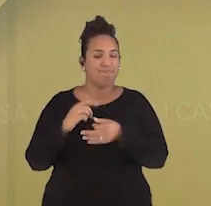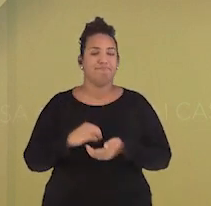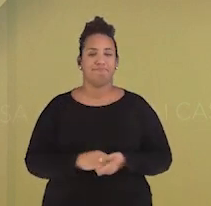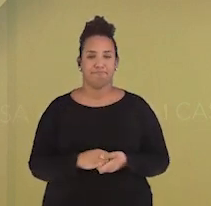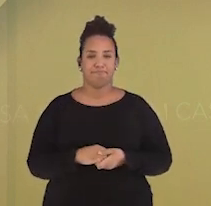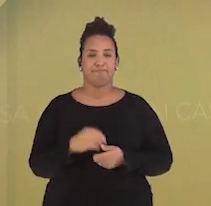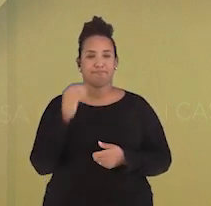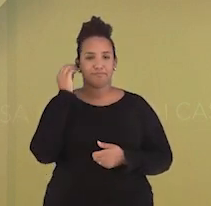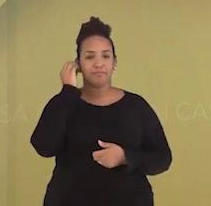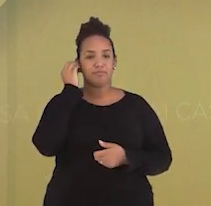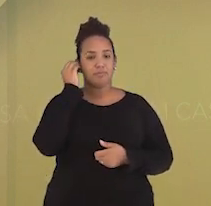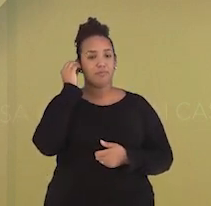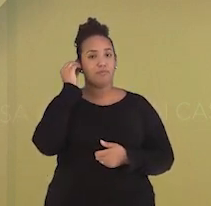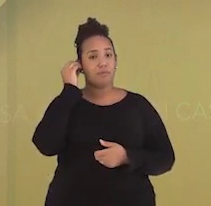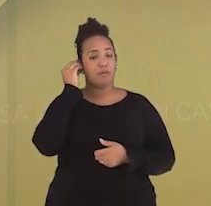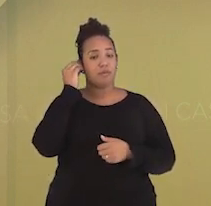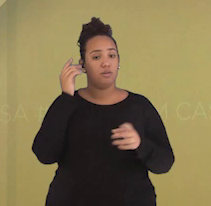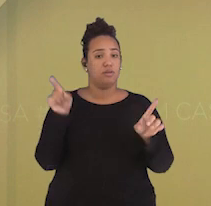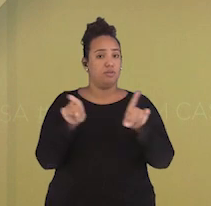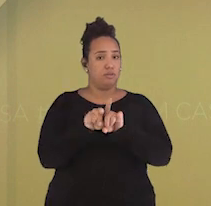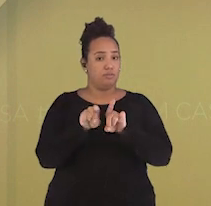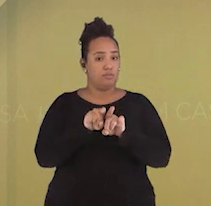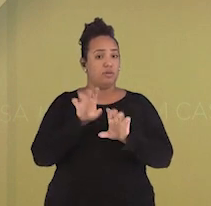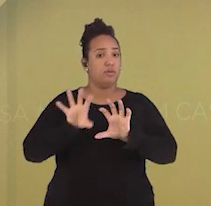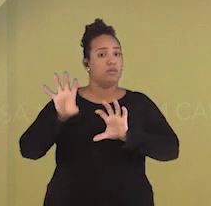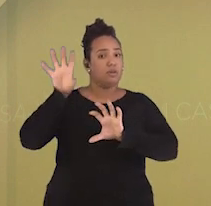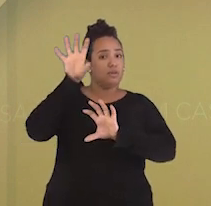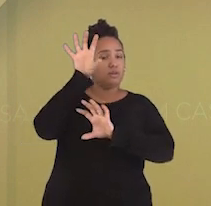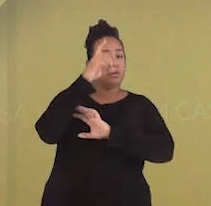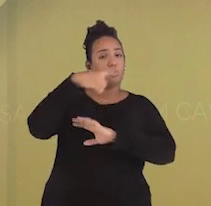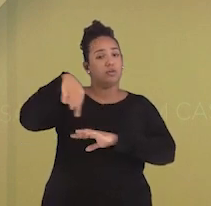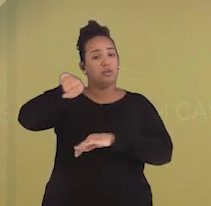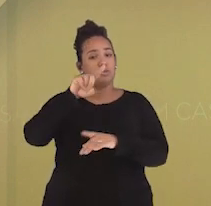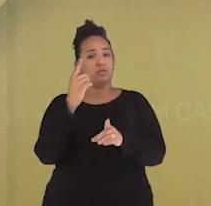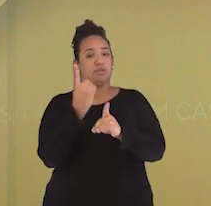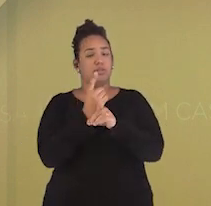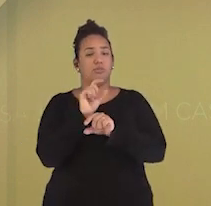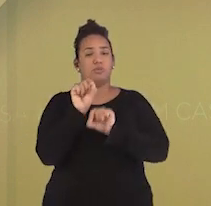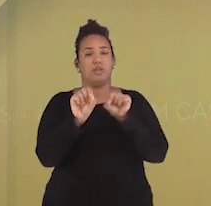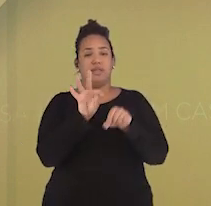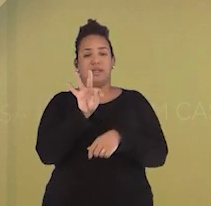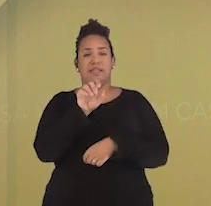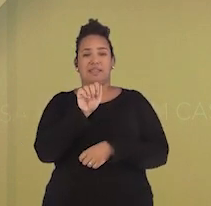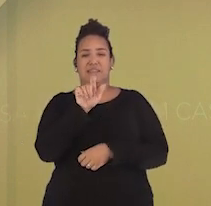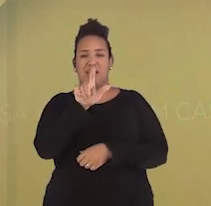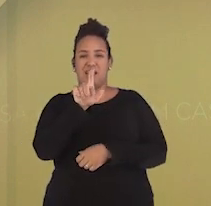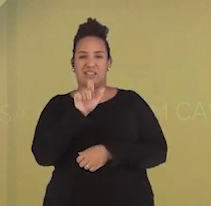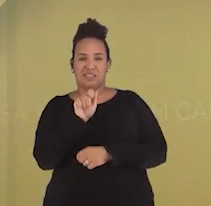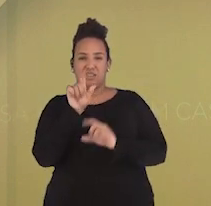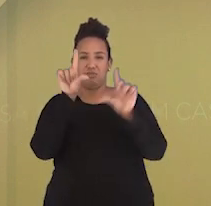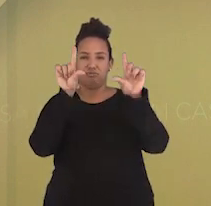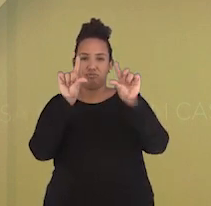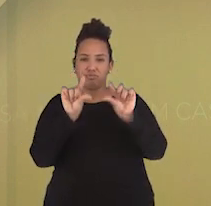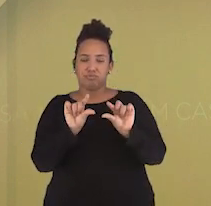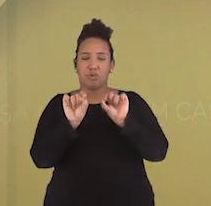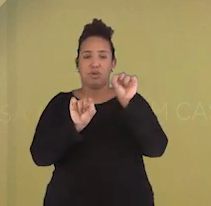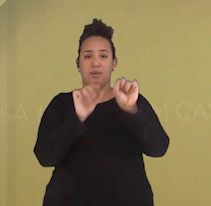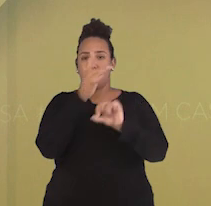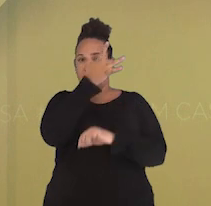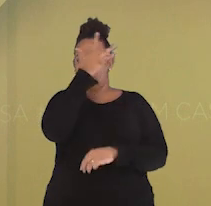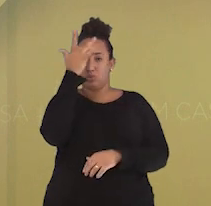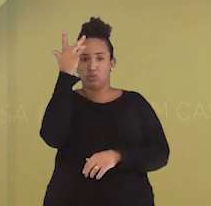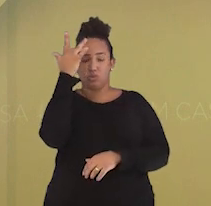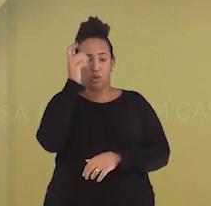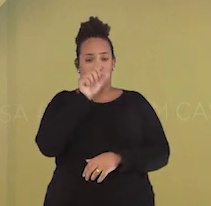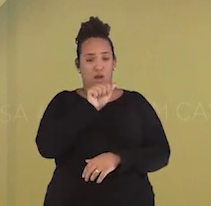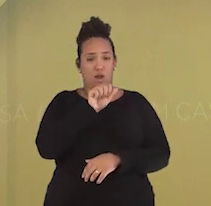as regiões que encontramos uma taxa reduzida, ou seja, há pessoas com maior nível de alfabetização, que são